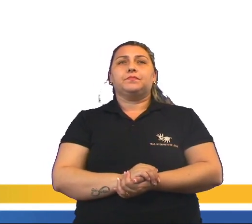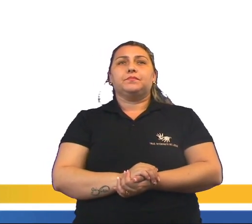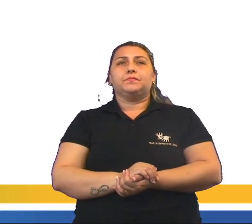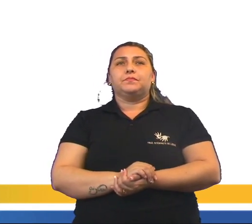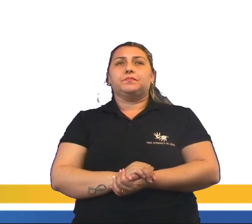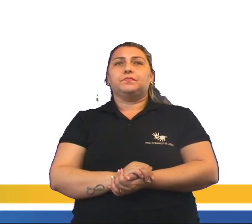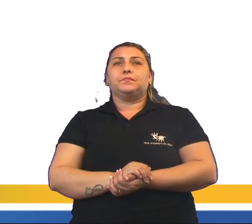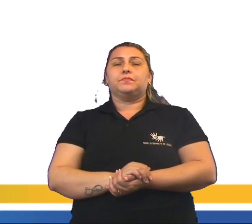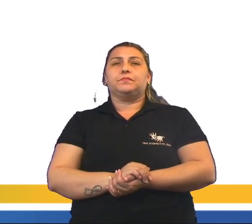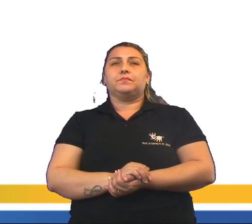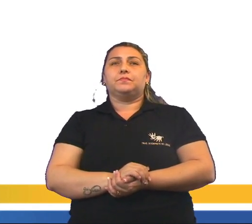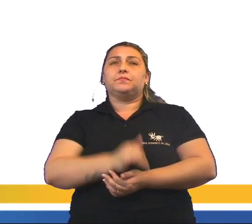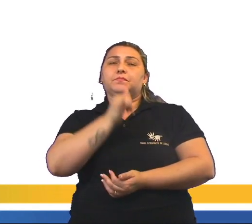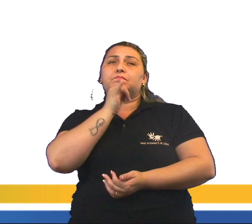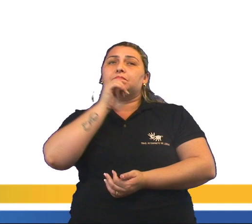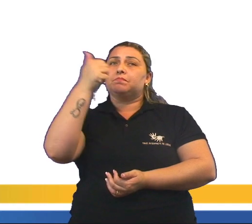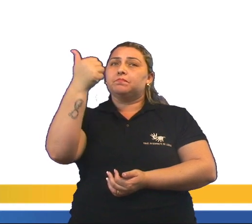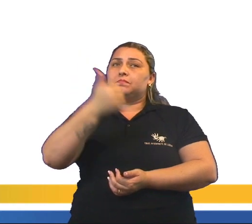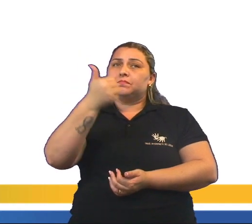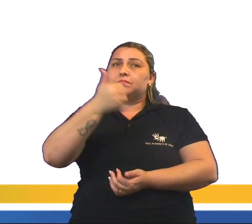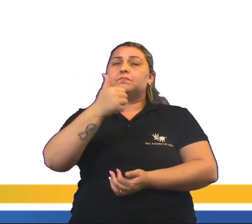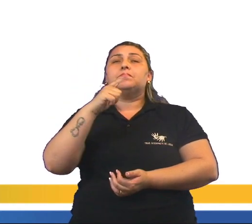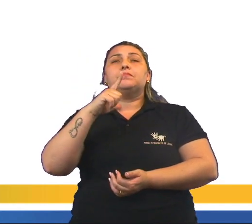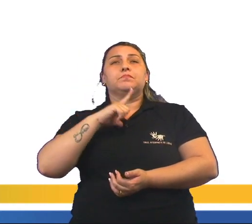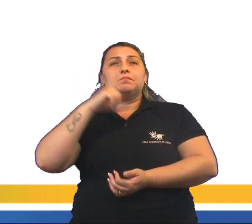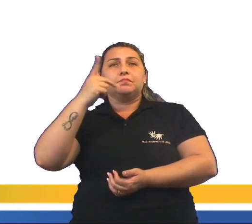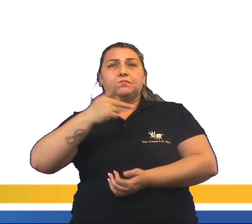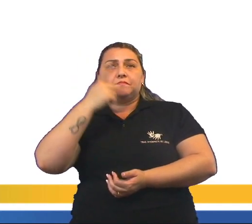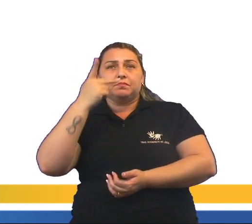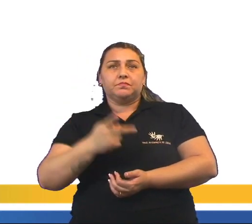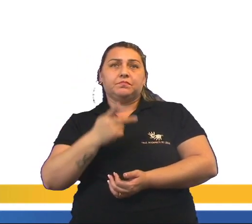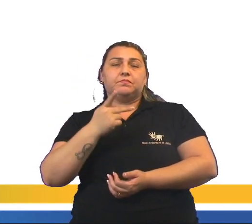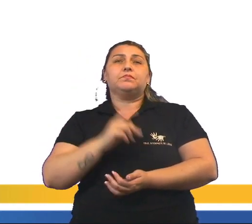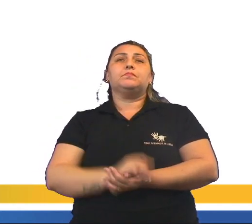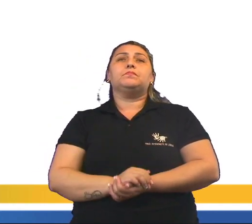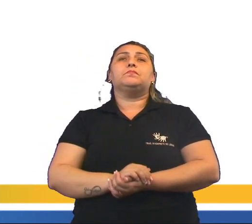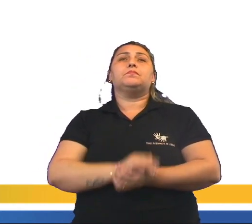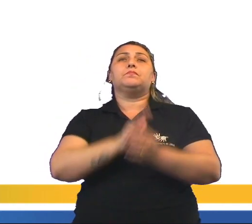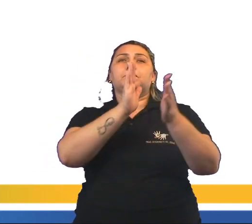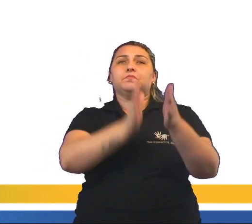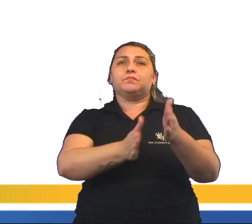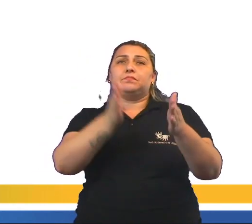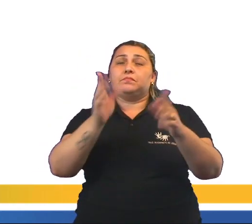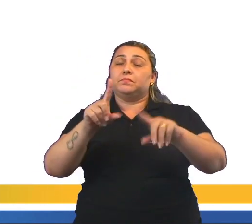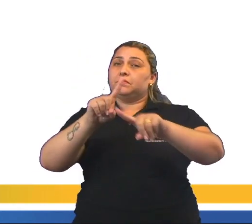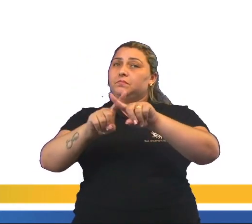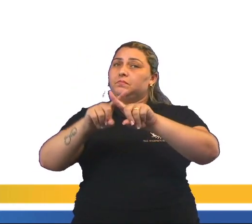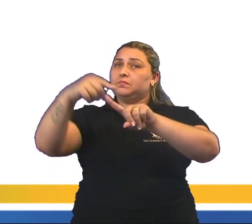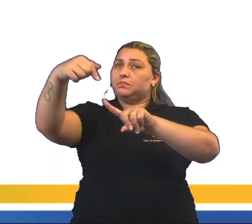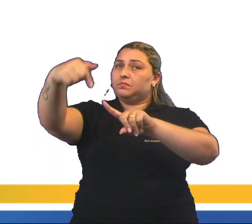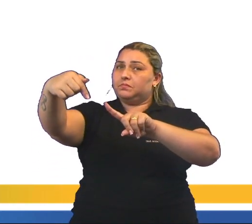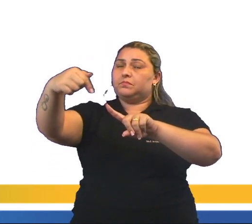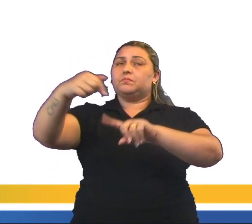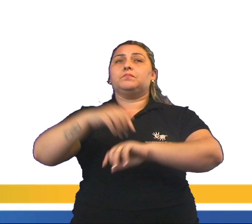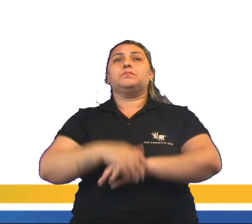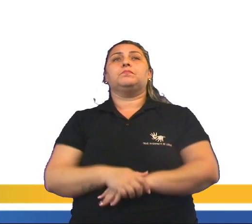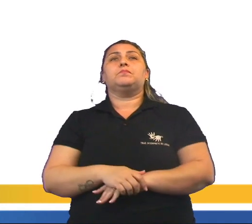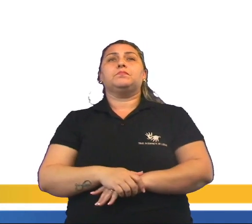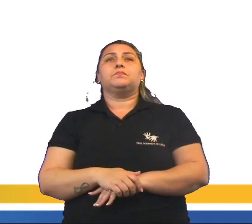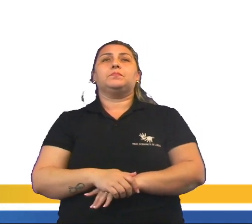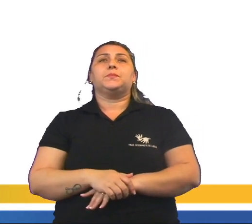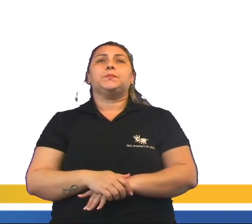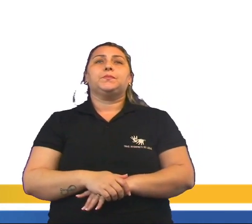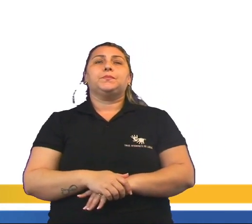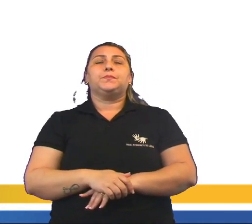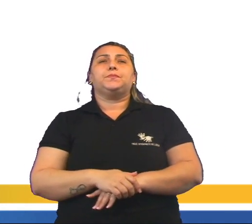aí e não exemplo um nós vamos falar de lei de ocorrência de sequências tá dos números